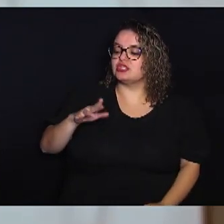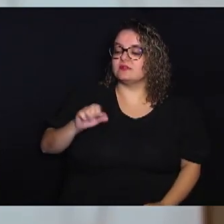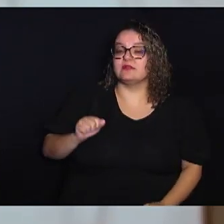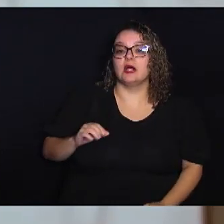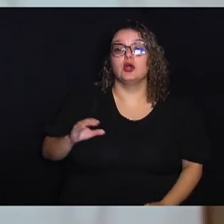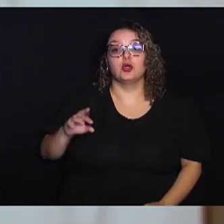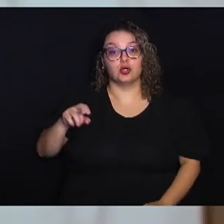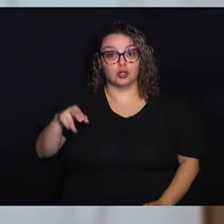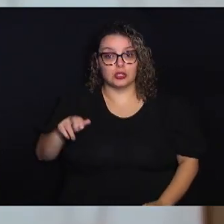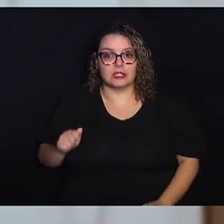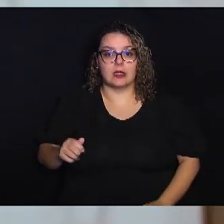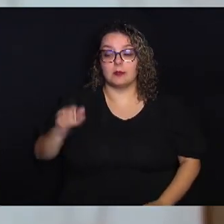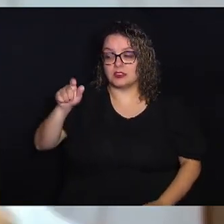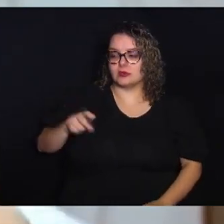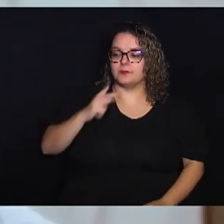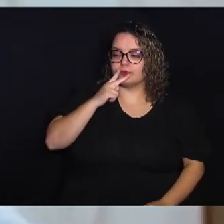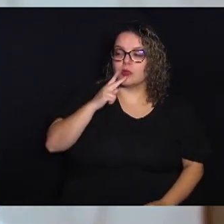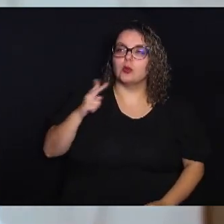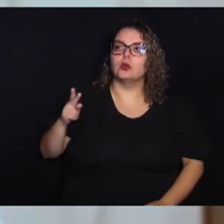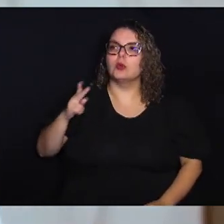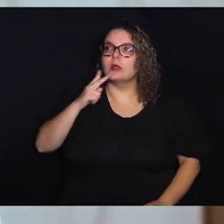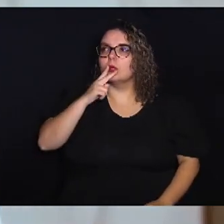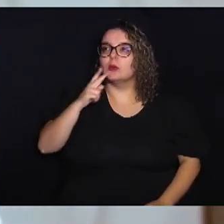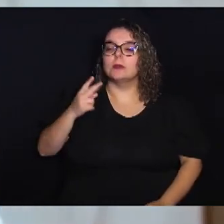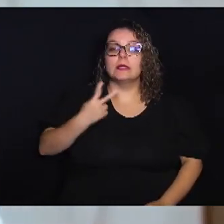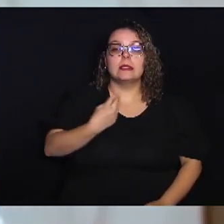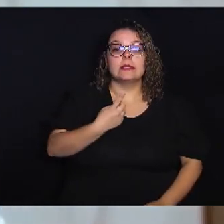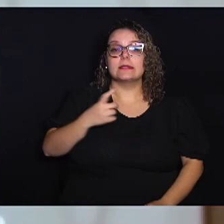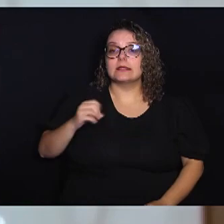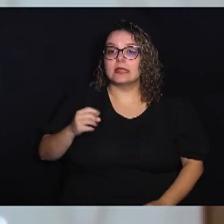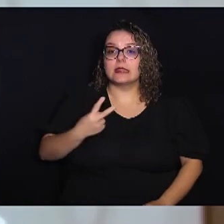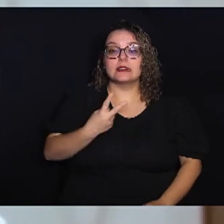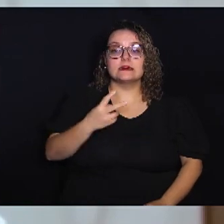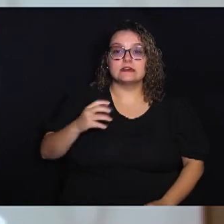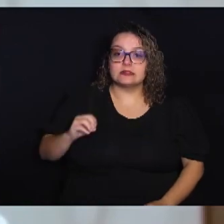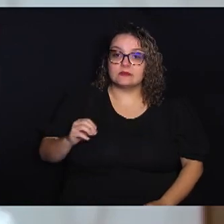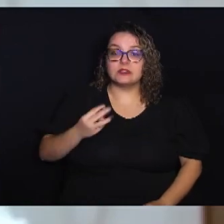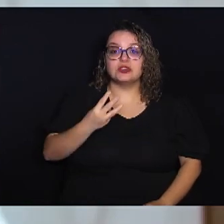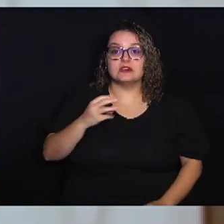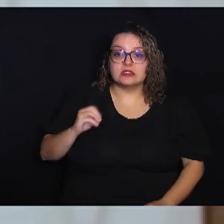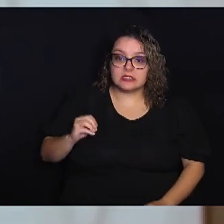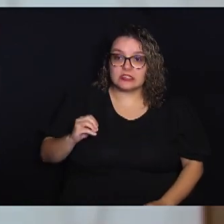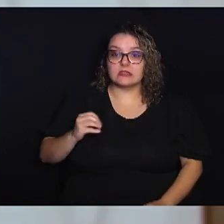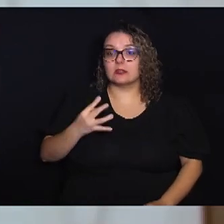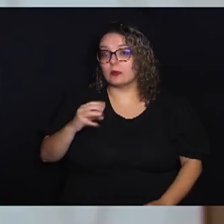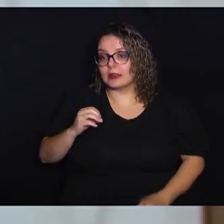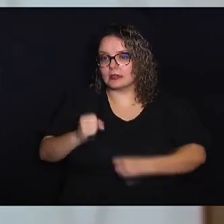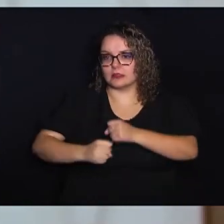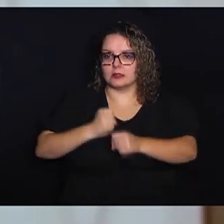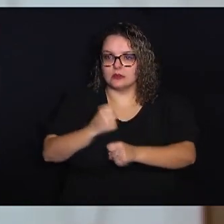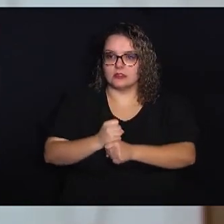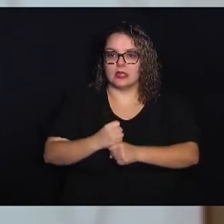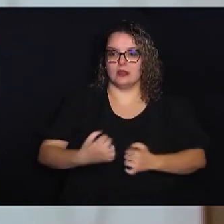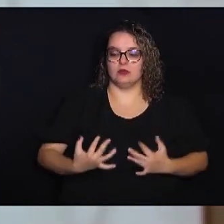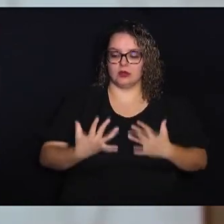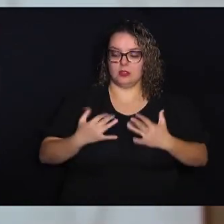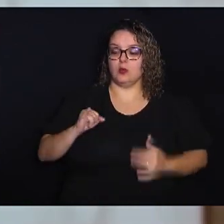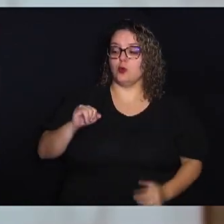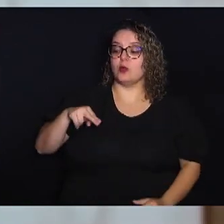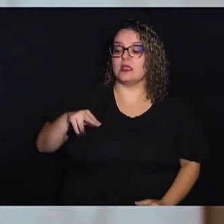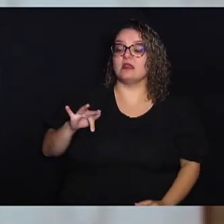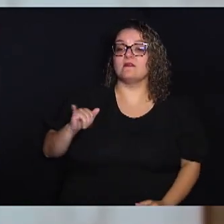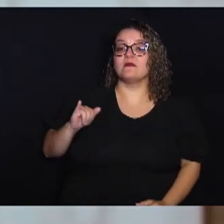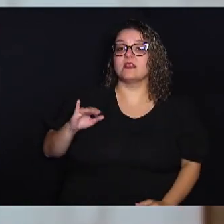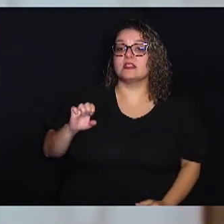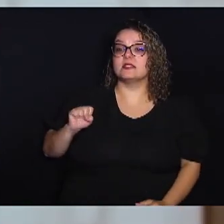20 anos, e aí vai se desenvolver ali alterações como o enfisema pulmonar. E naquele momento o enfisema não vai surgir de um